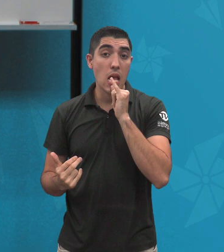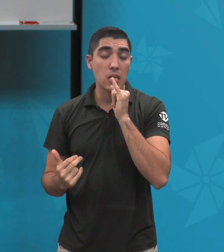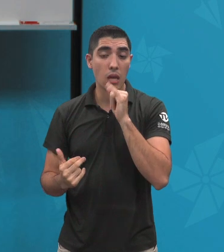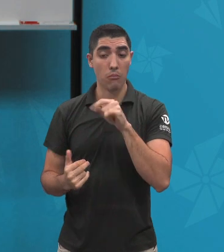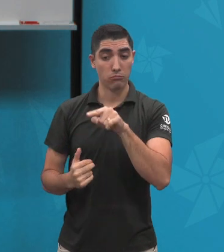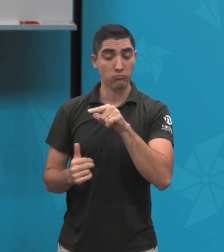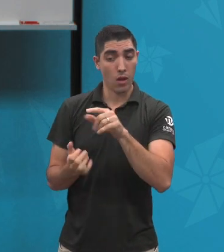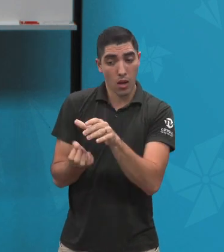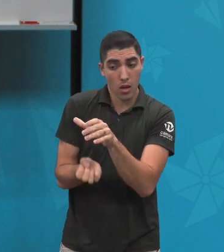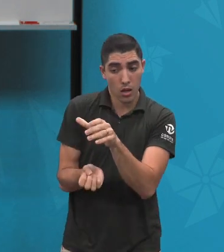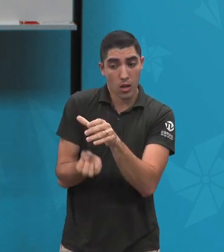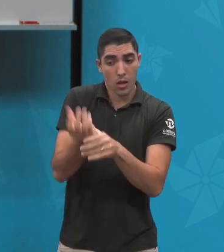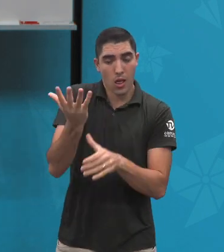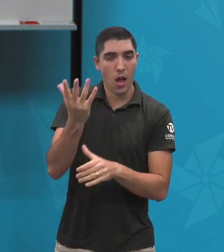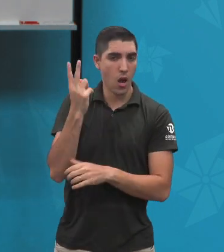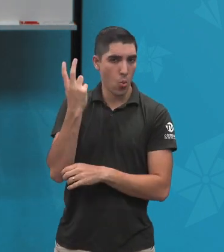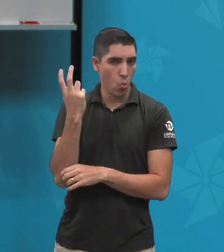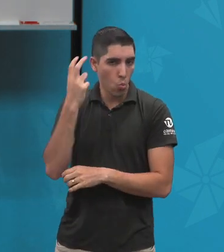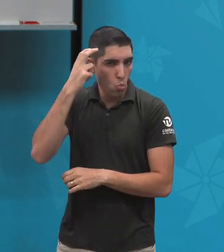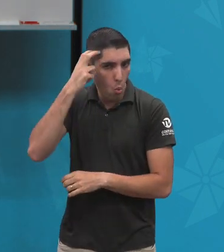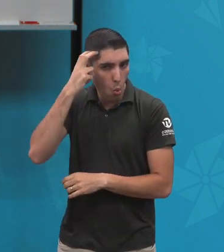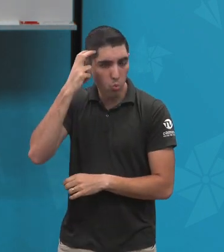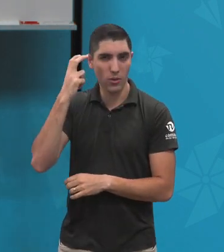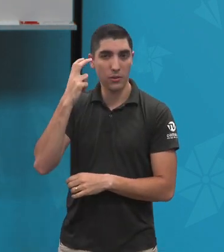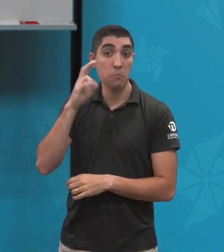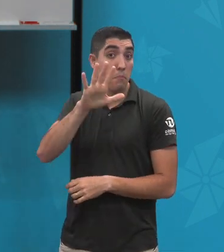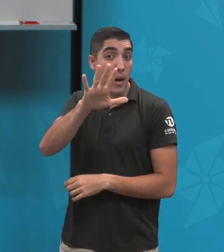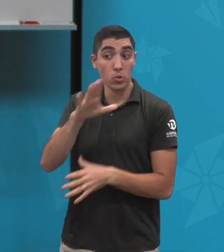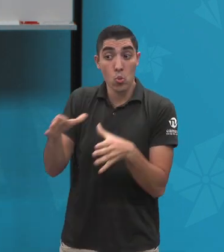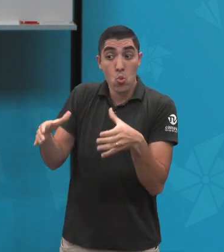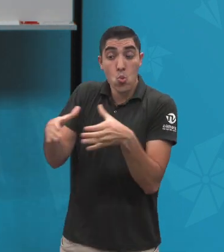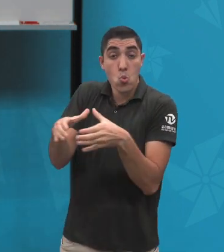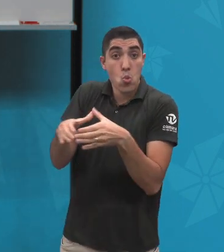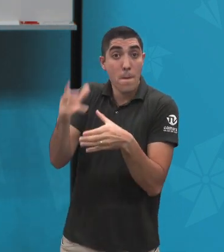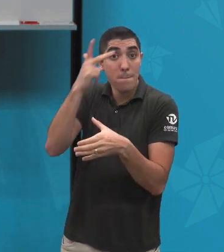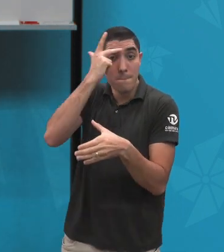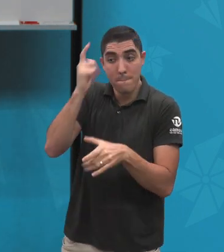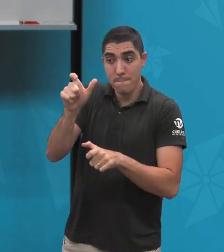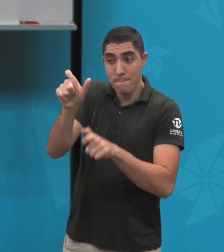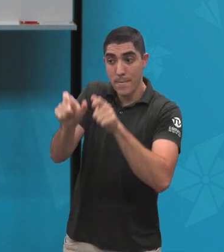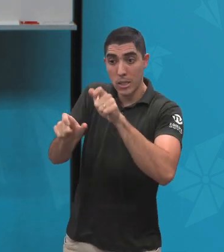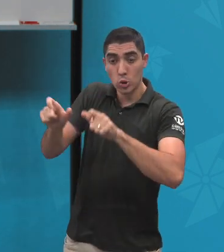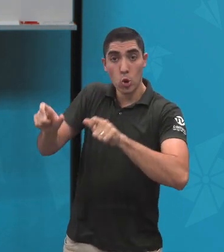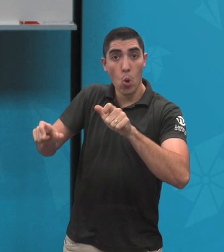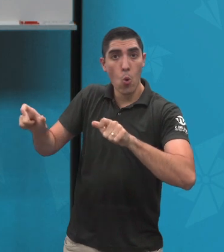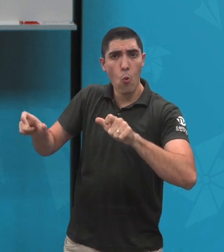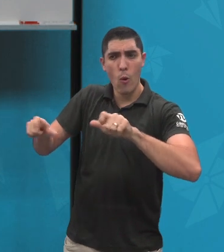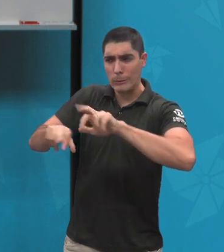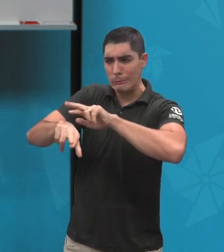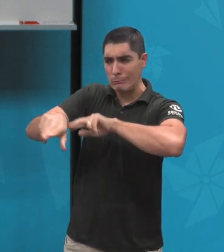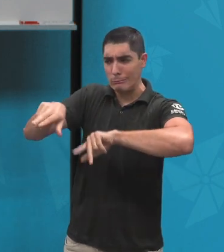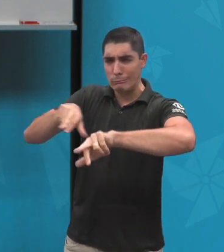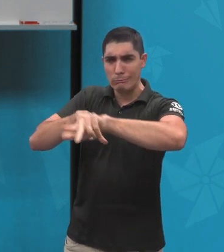em criações culturais de várias pessoas, a gente tem uma